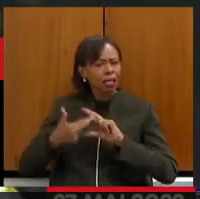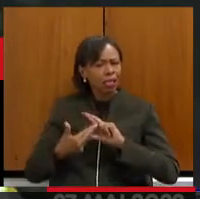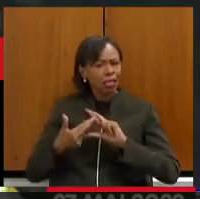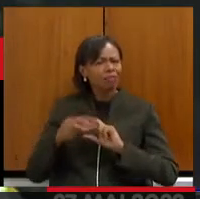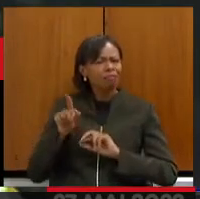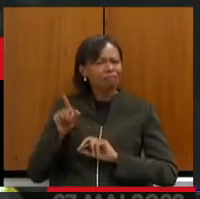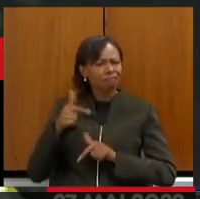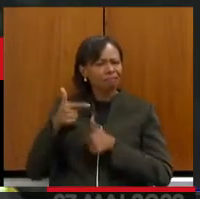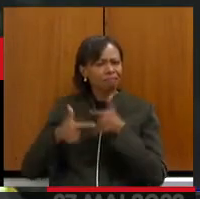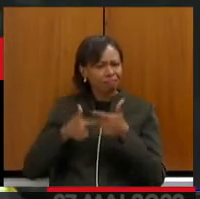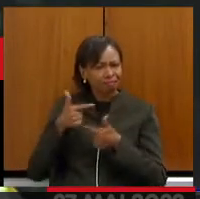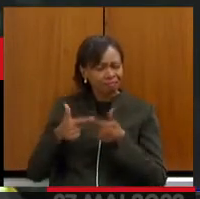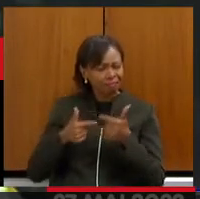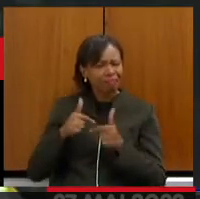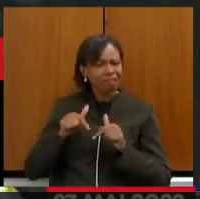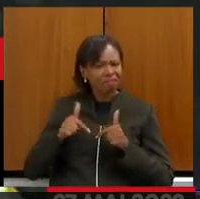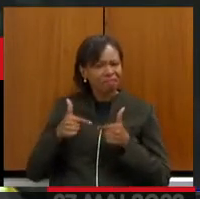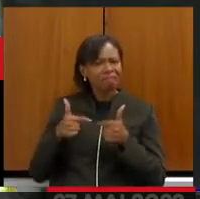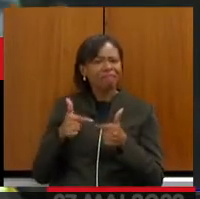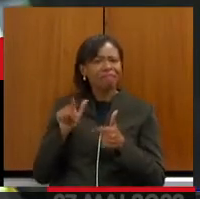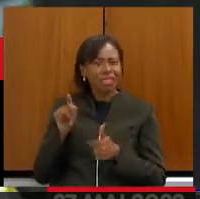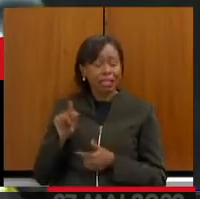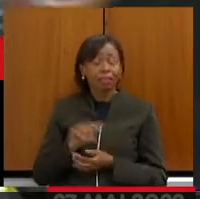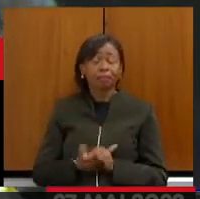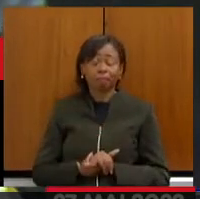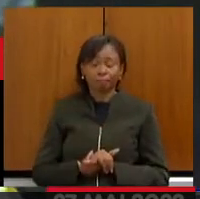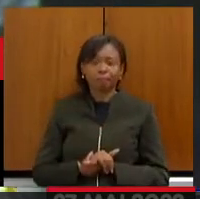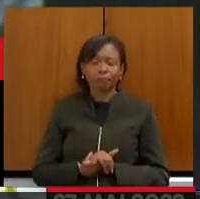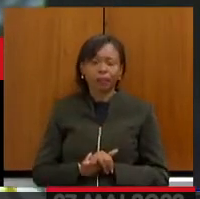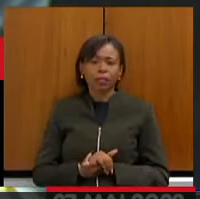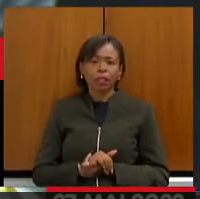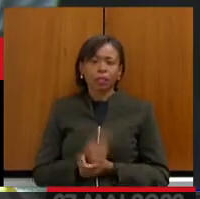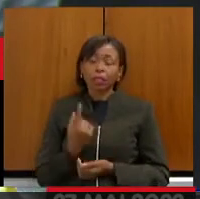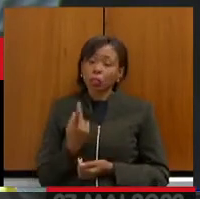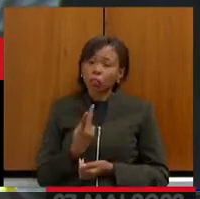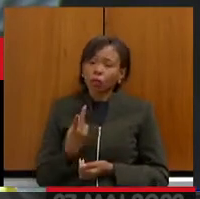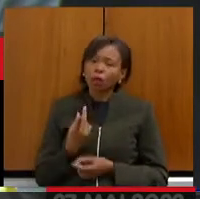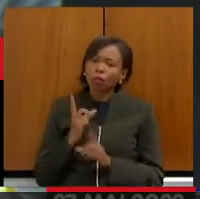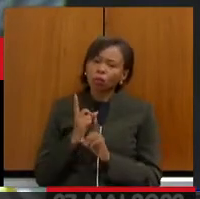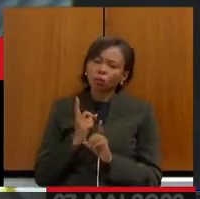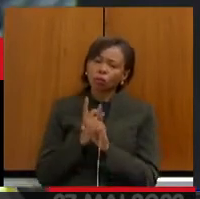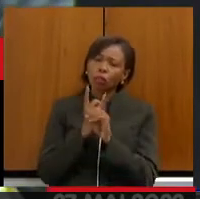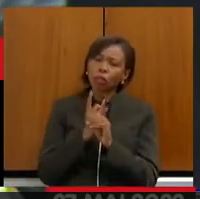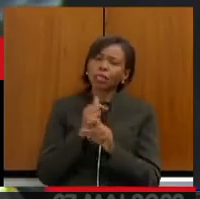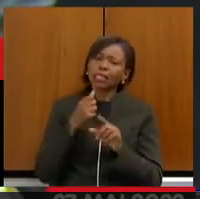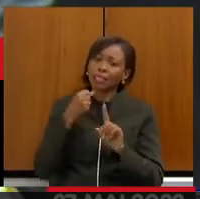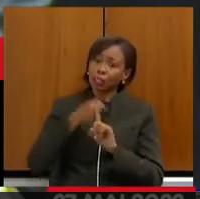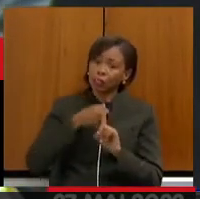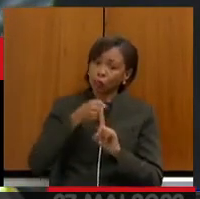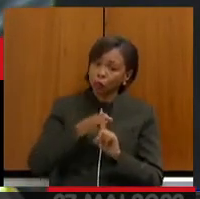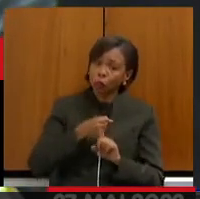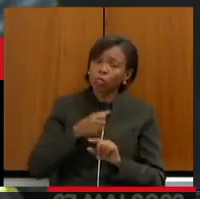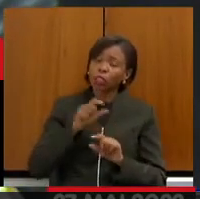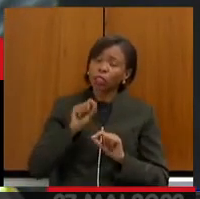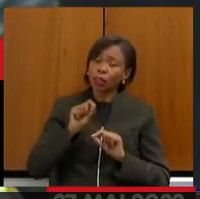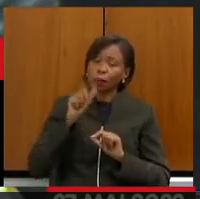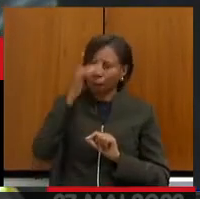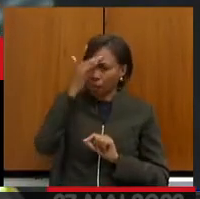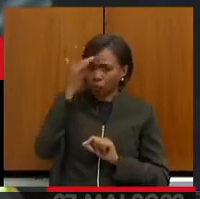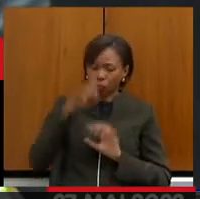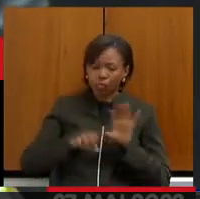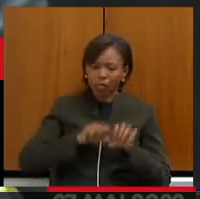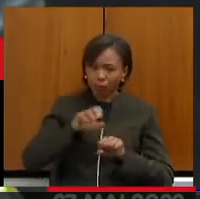resistência ganhou meu respeito viu Ana e a gente tem Condado aí nas lutas dos catadores é meu nome é Marli